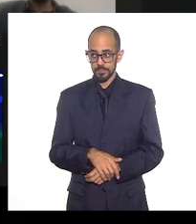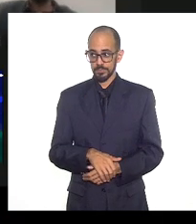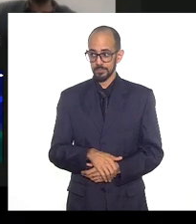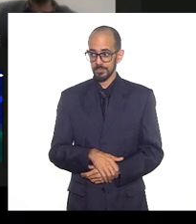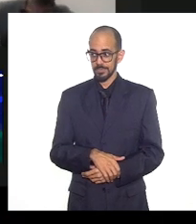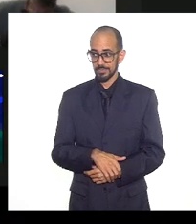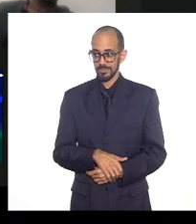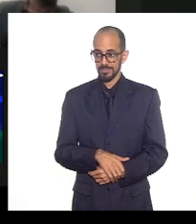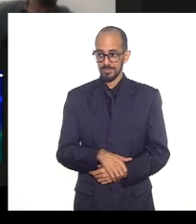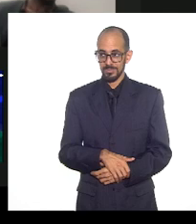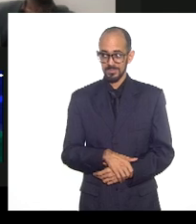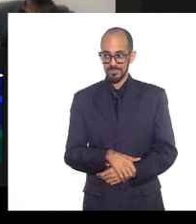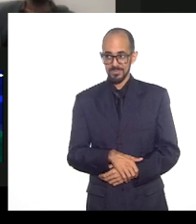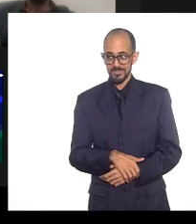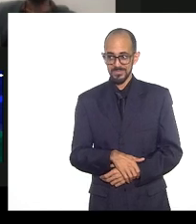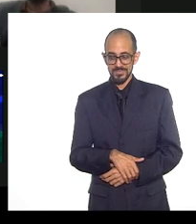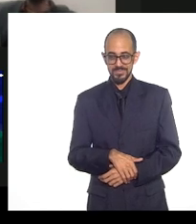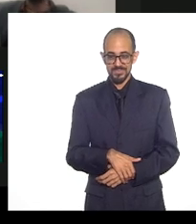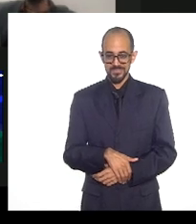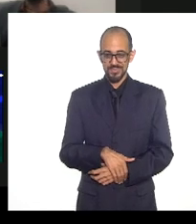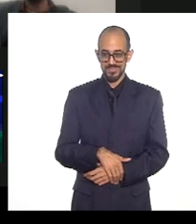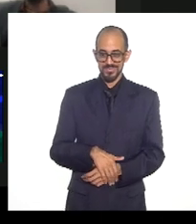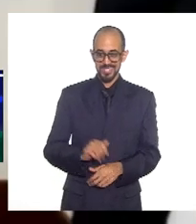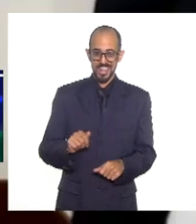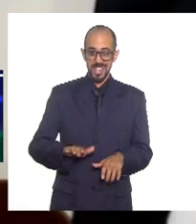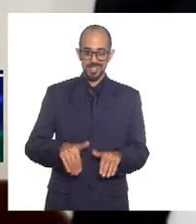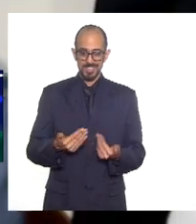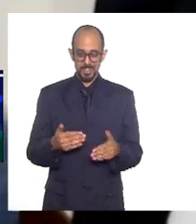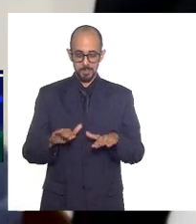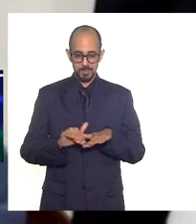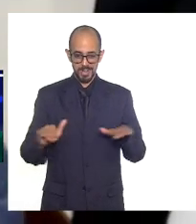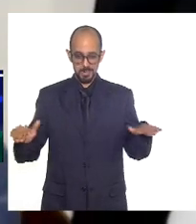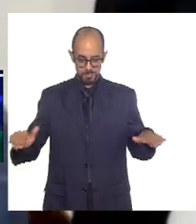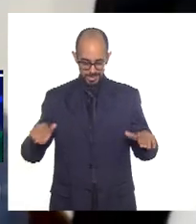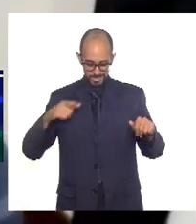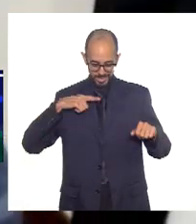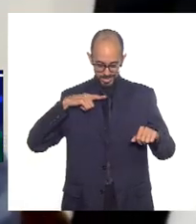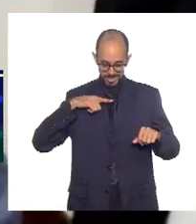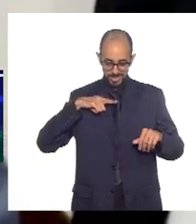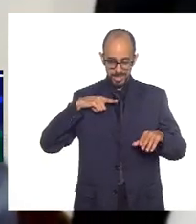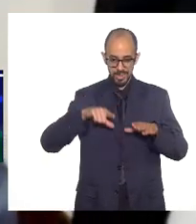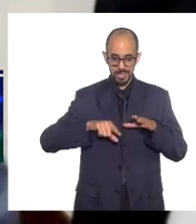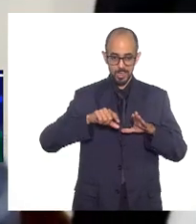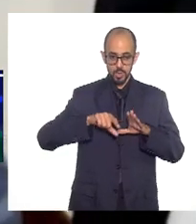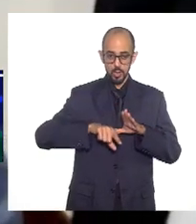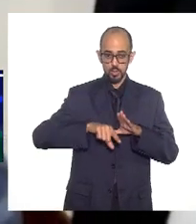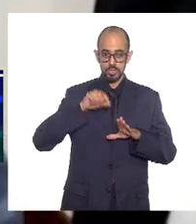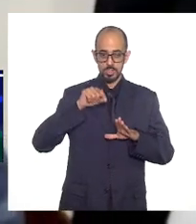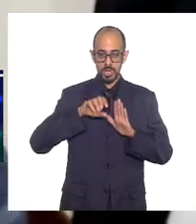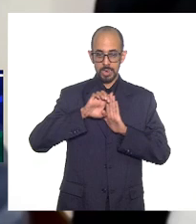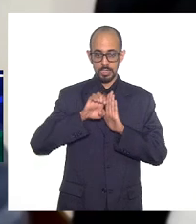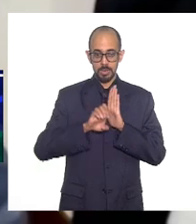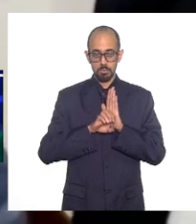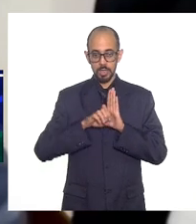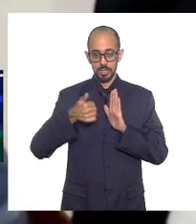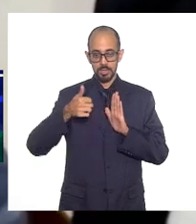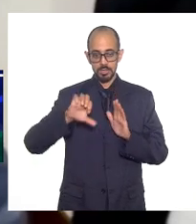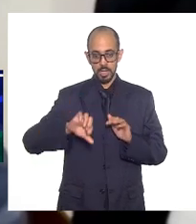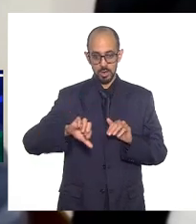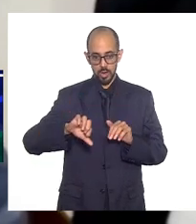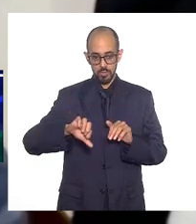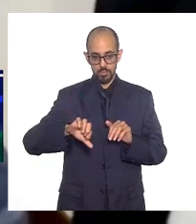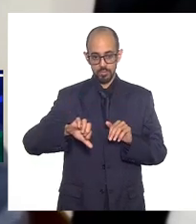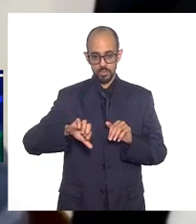Ok. Então, vamos lá. Há sobre a mesa requerimento de destaque. Requer o destaque pela aprovação da emenda 19. Senhores que aprovam, mereçam como